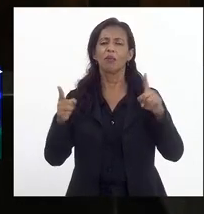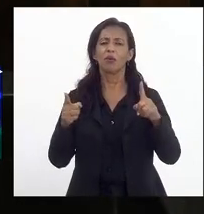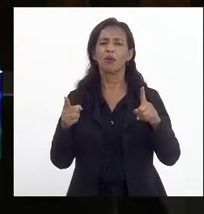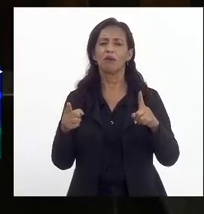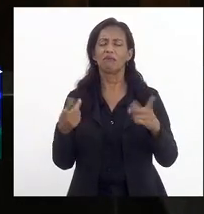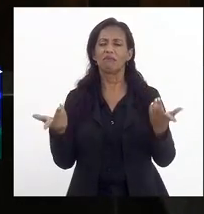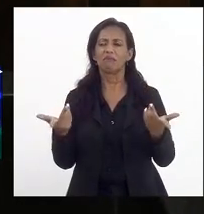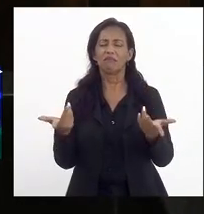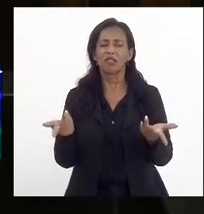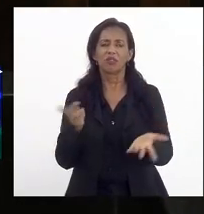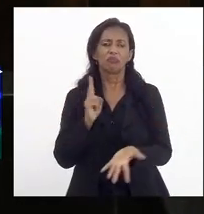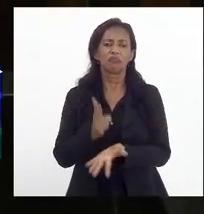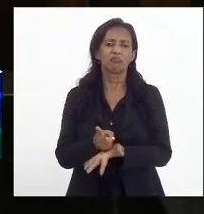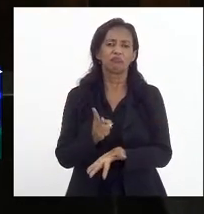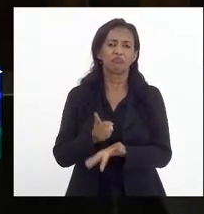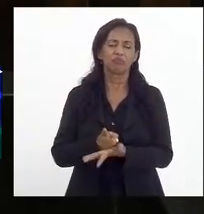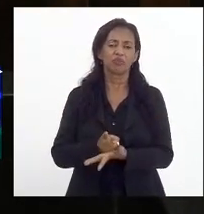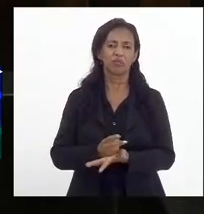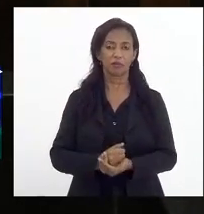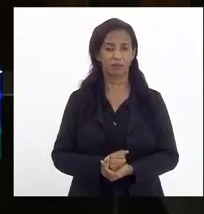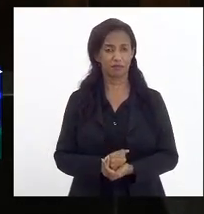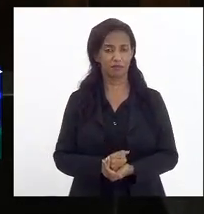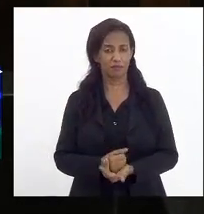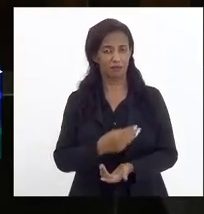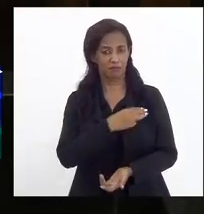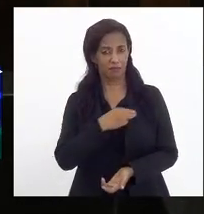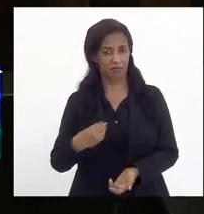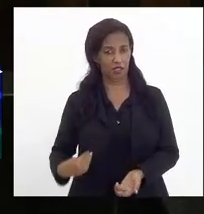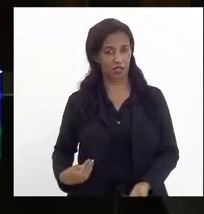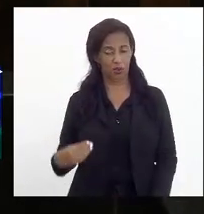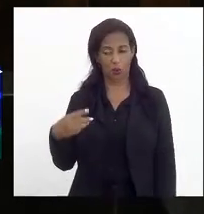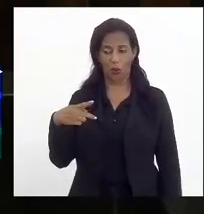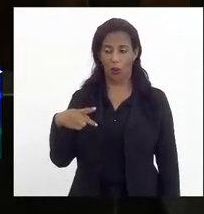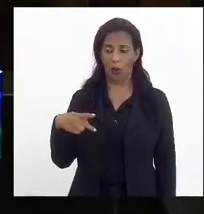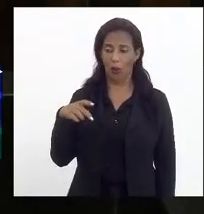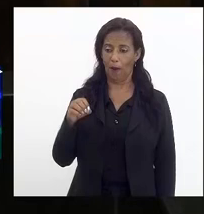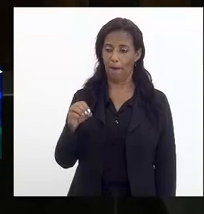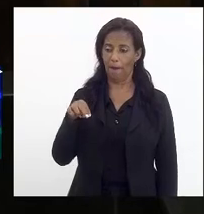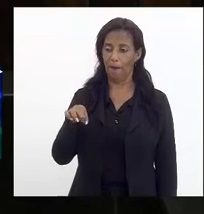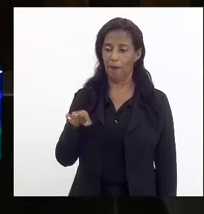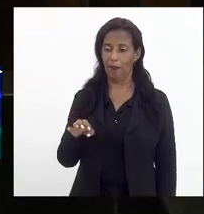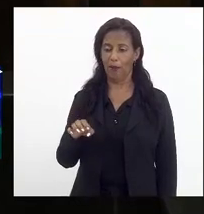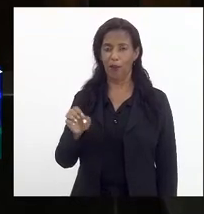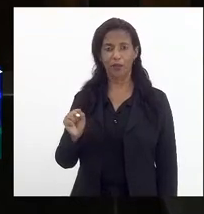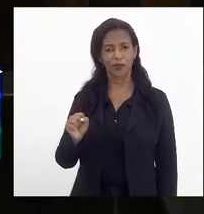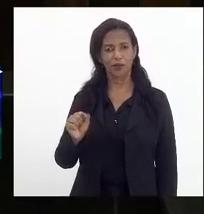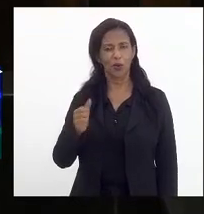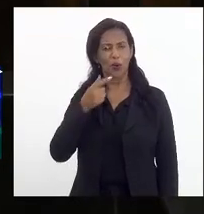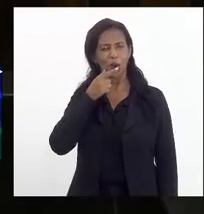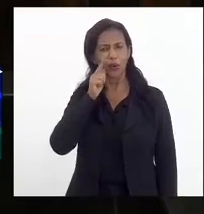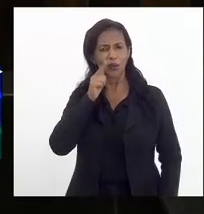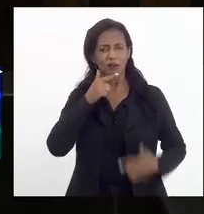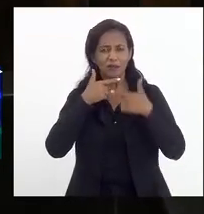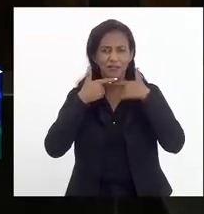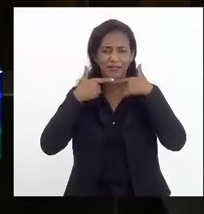saiu e o ministro ponte já apareceu ontem sorridente